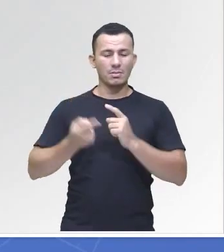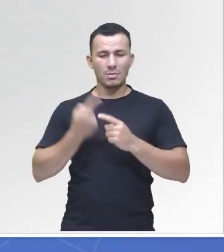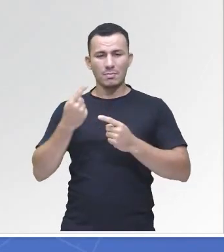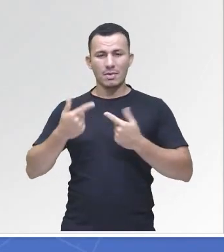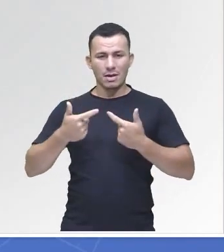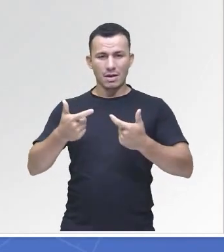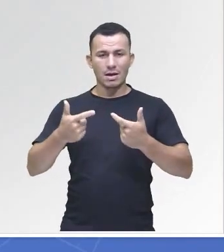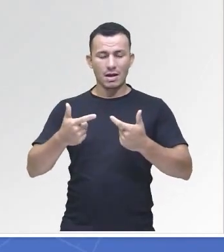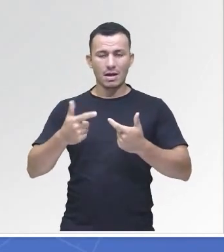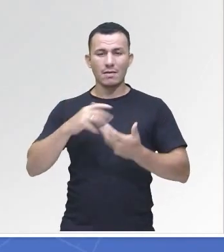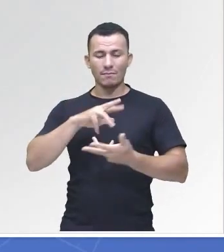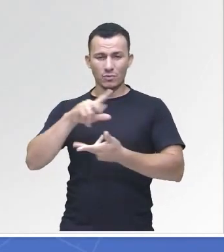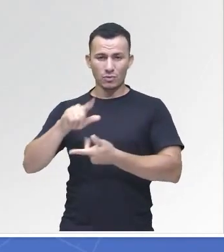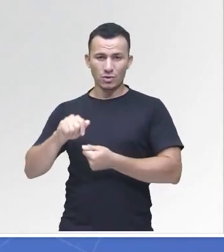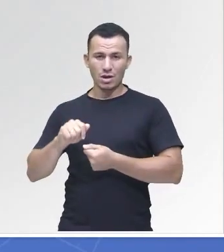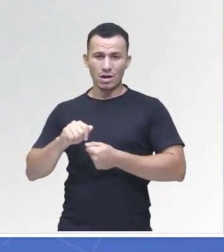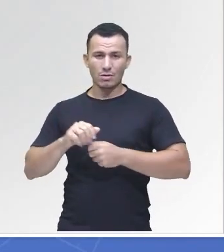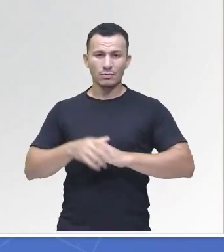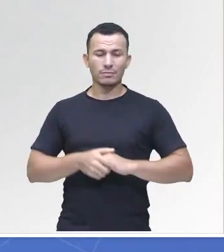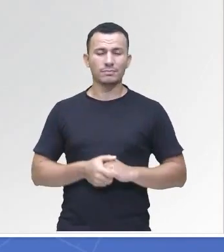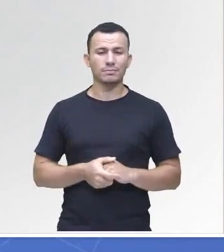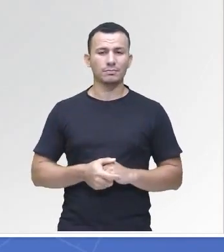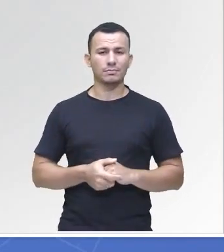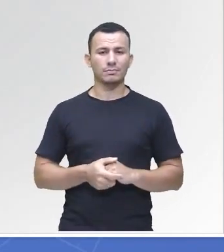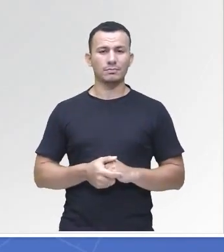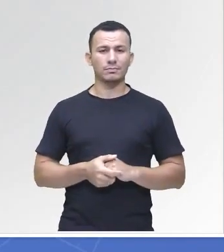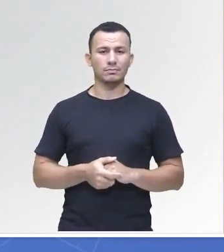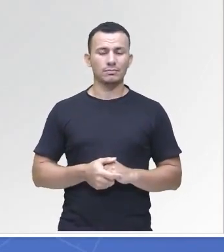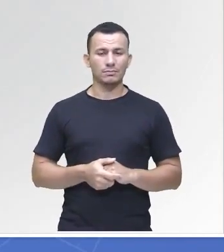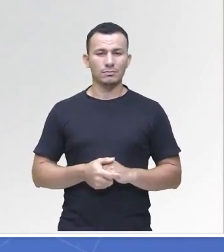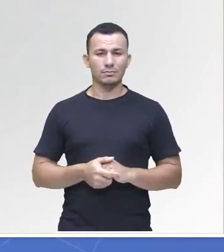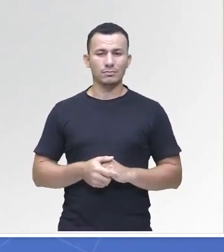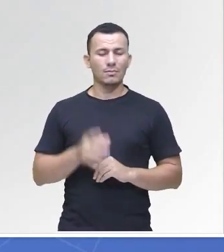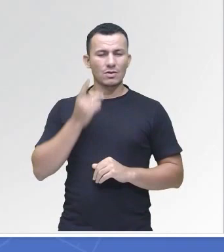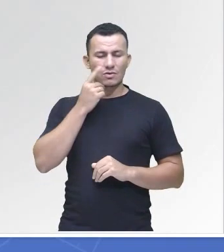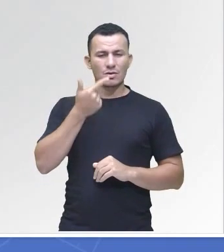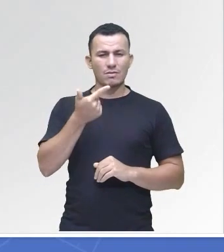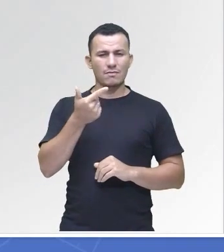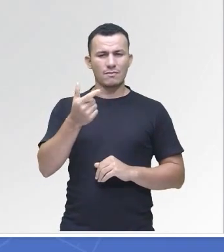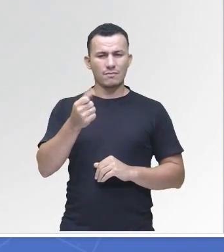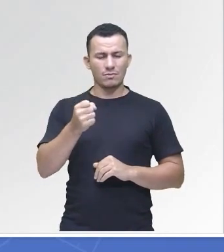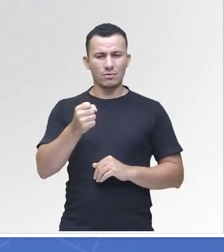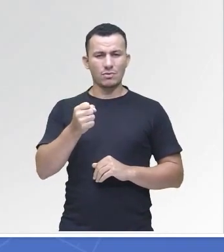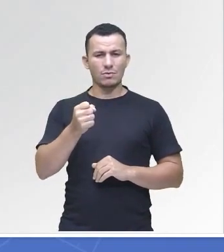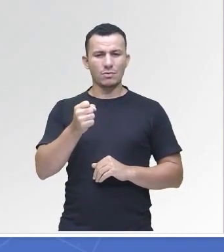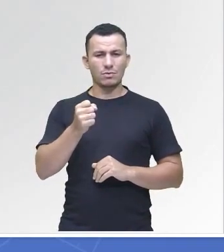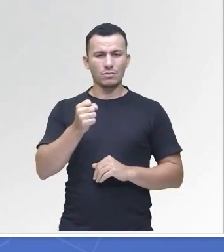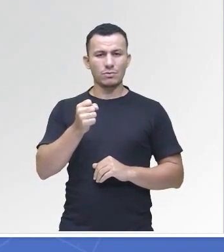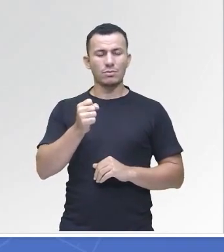uma desculpa e ela vem depois no dia 28 de junho de